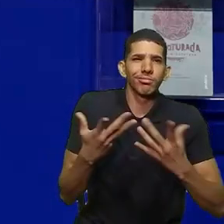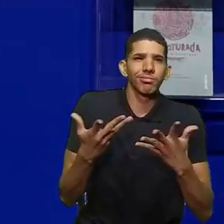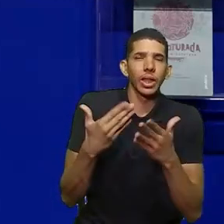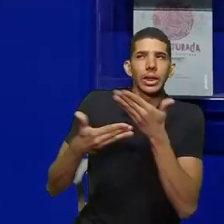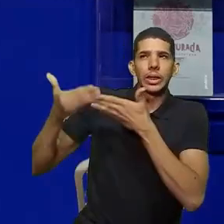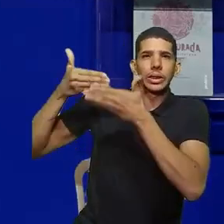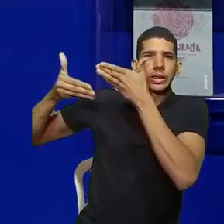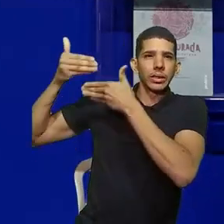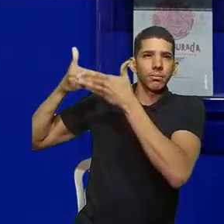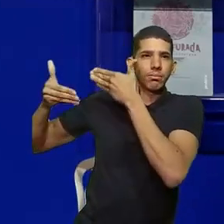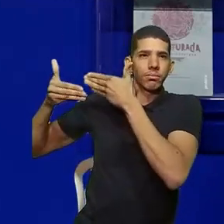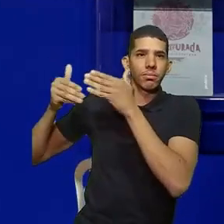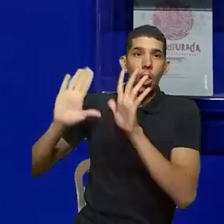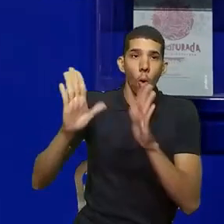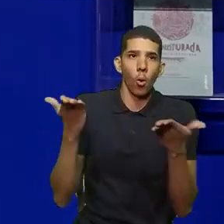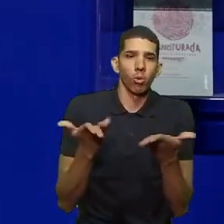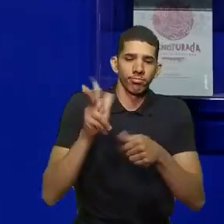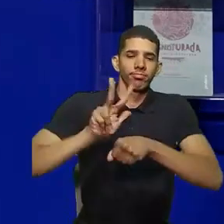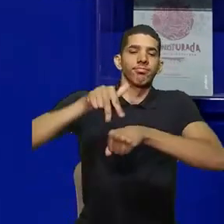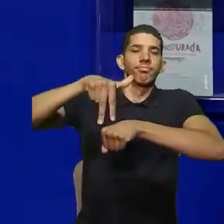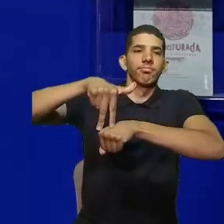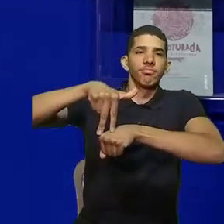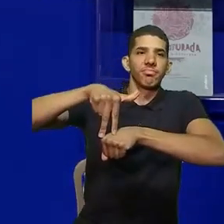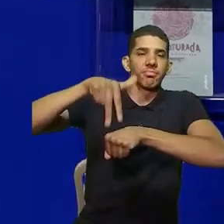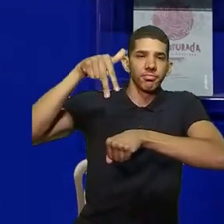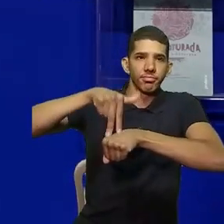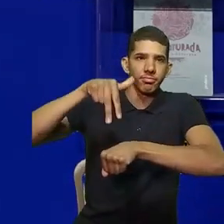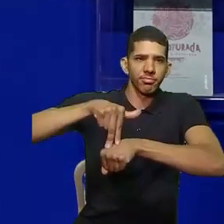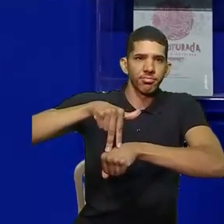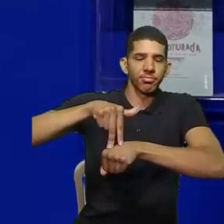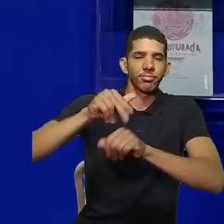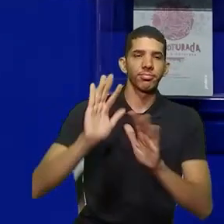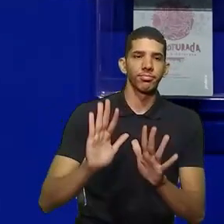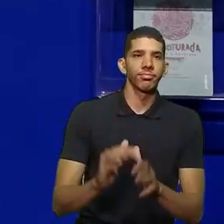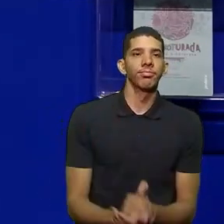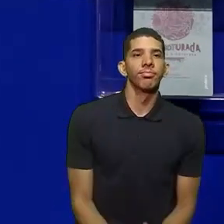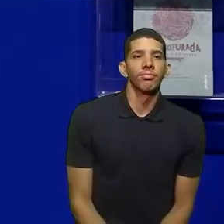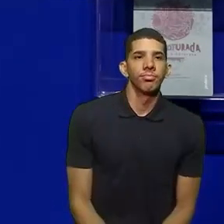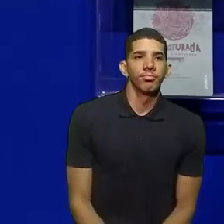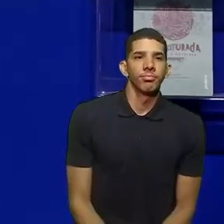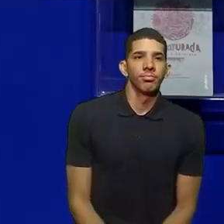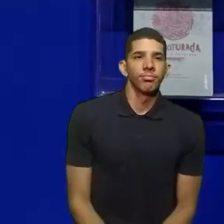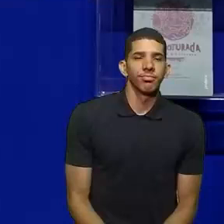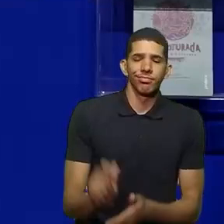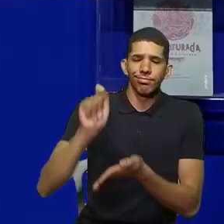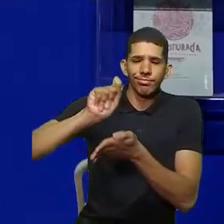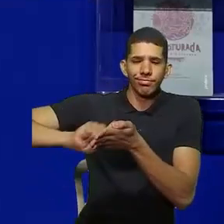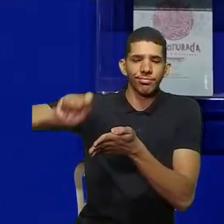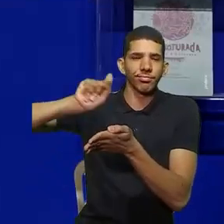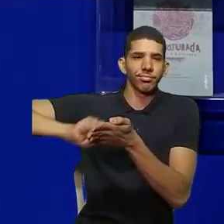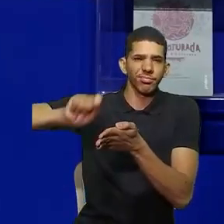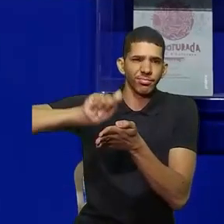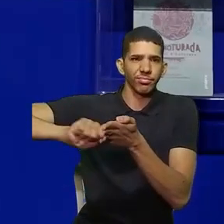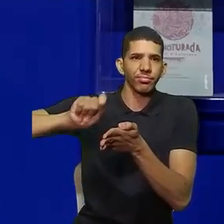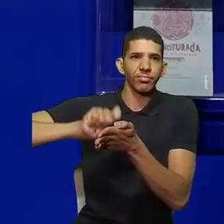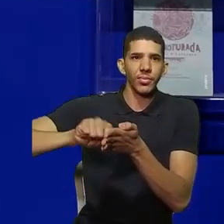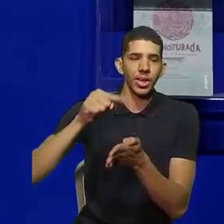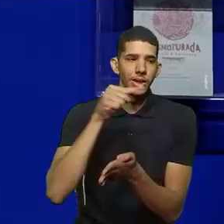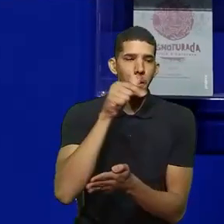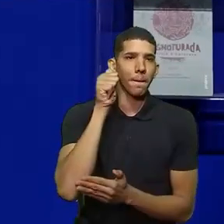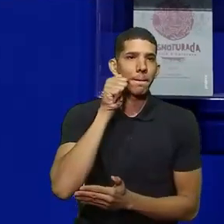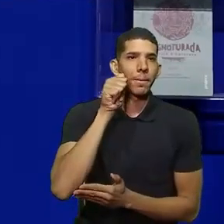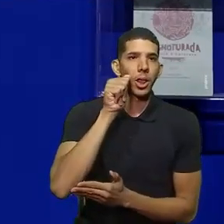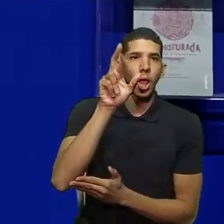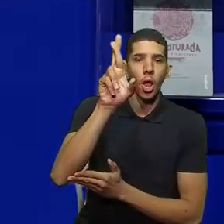disso, estamos aqui, né? E, apesar disso, estamos celebrando a escrita de Dona Rosinha. Eu encontrei